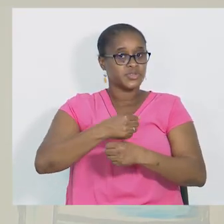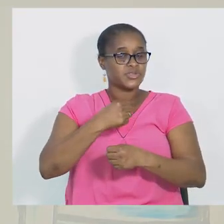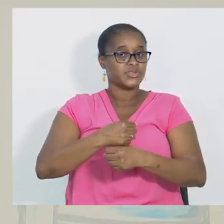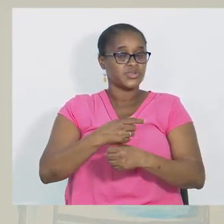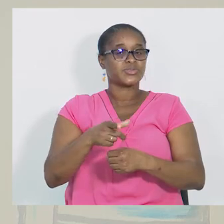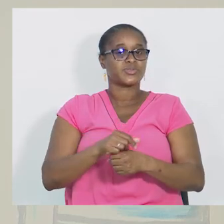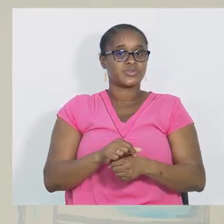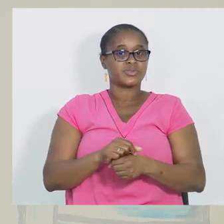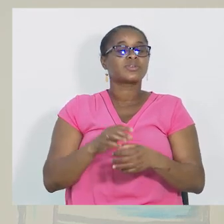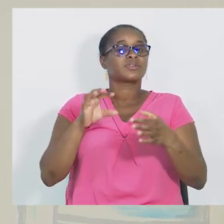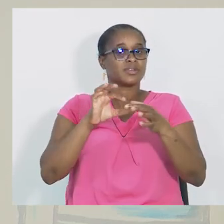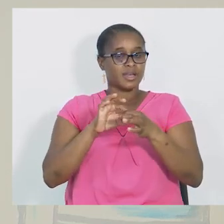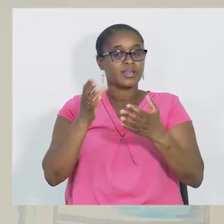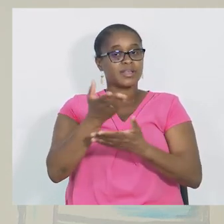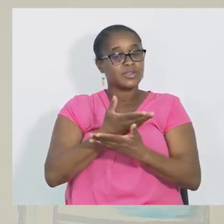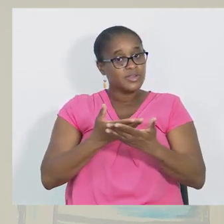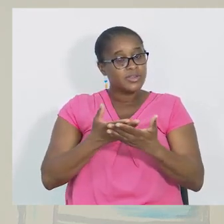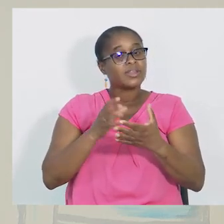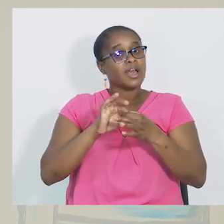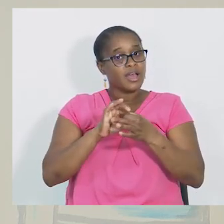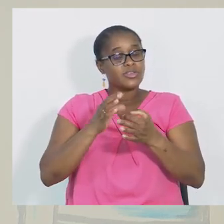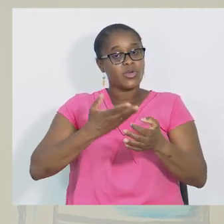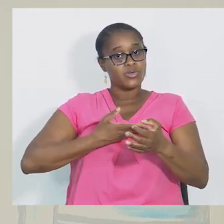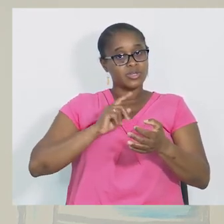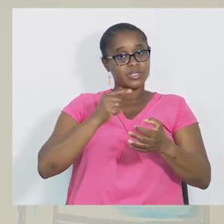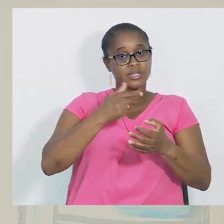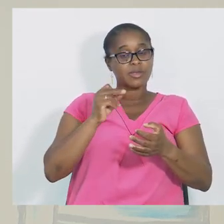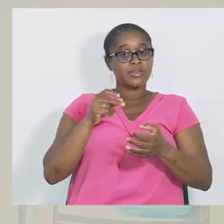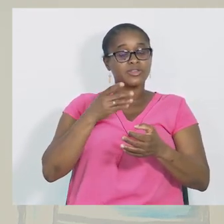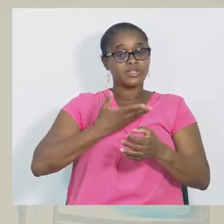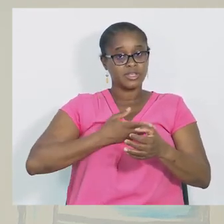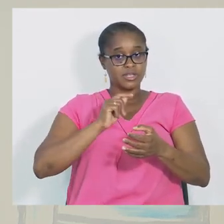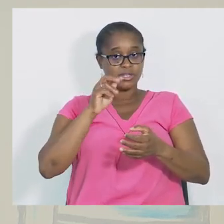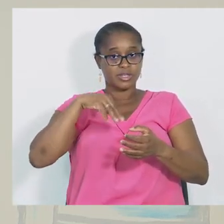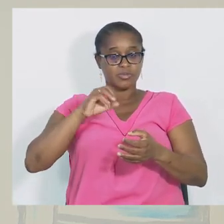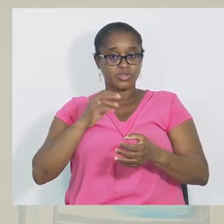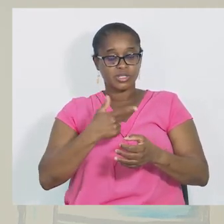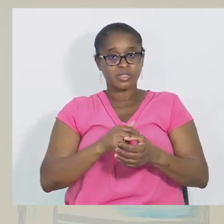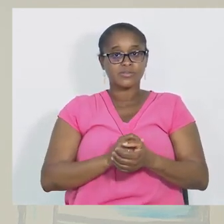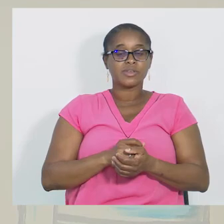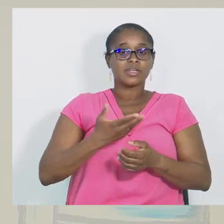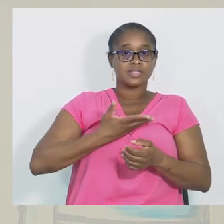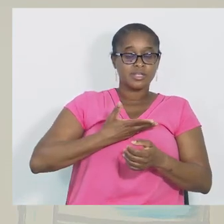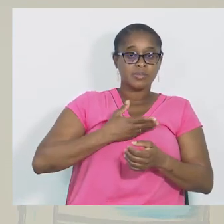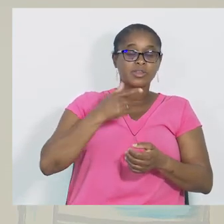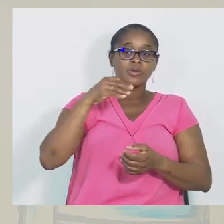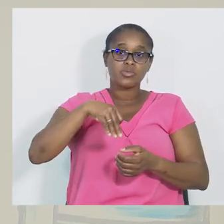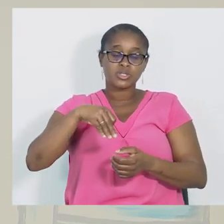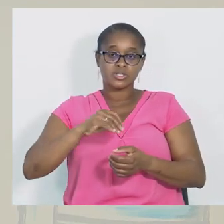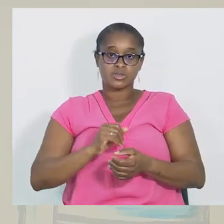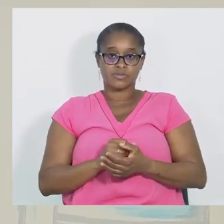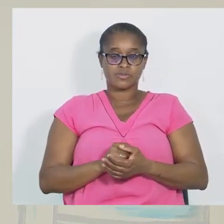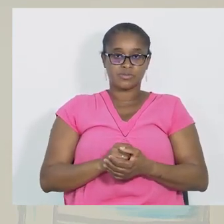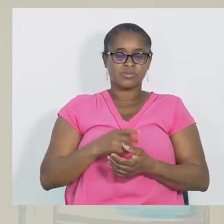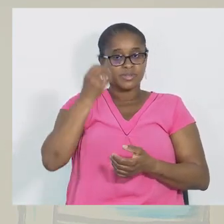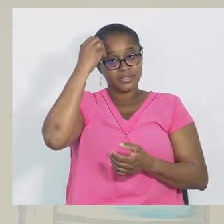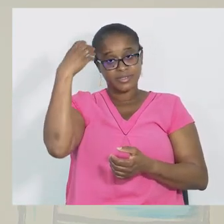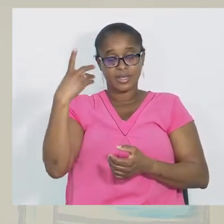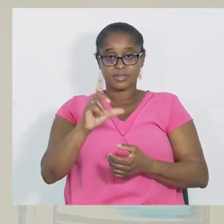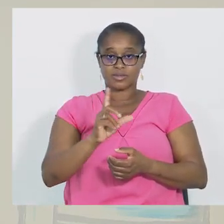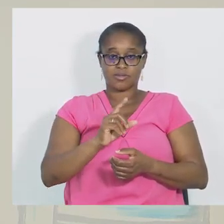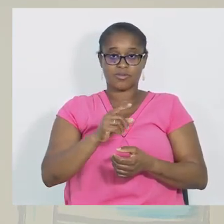ver? Muito bem. Nossa, determinante possessivo. Plural. Ó,